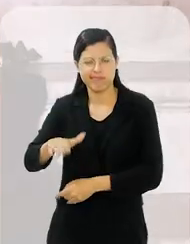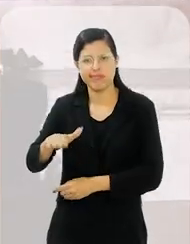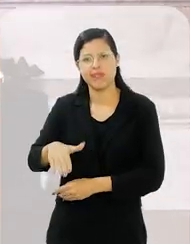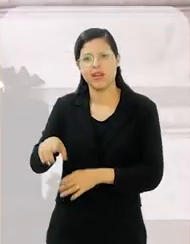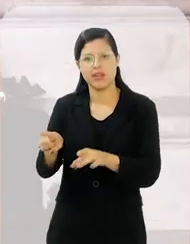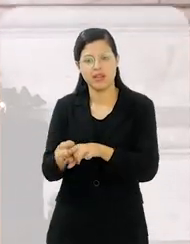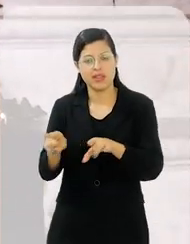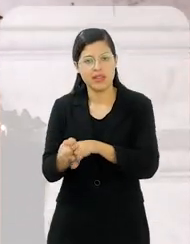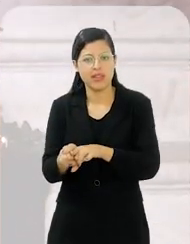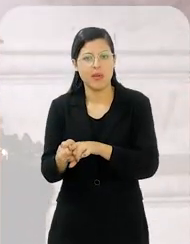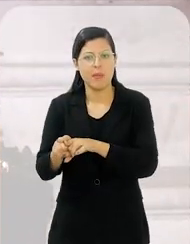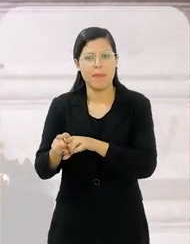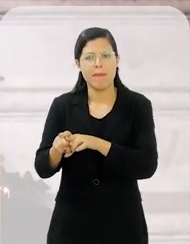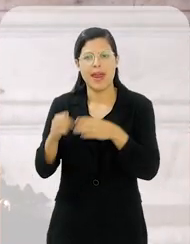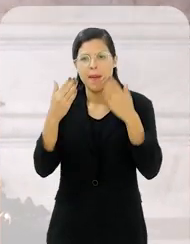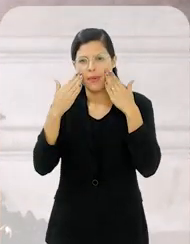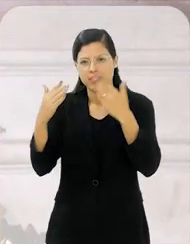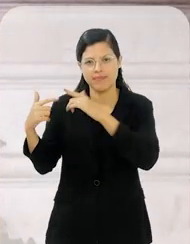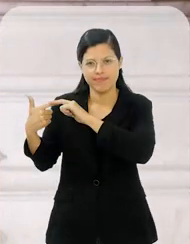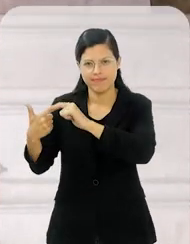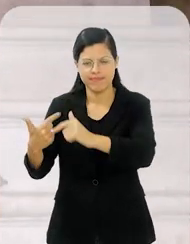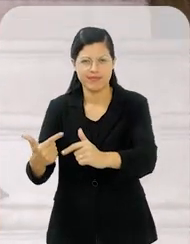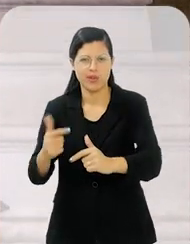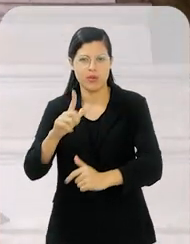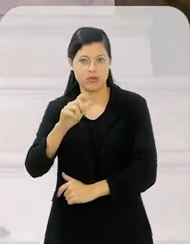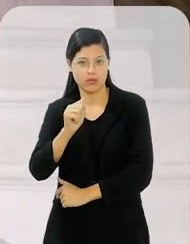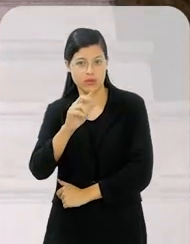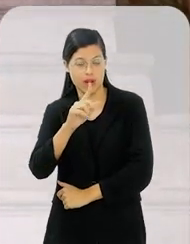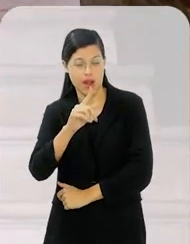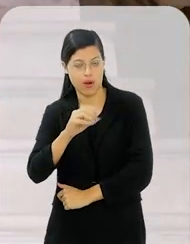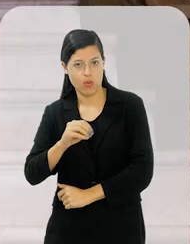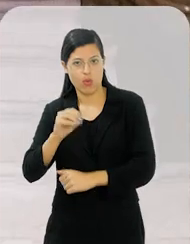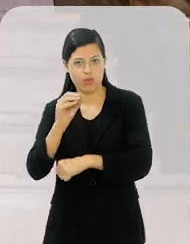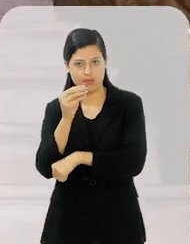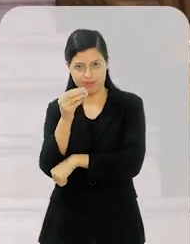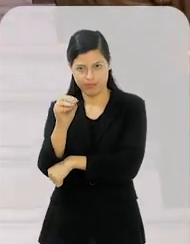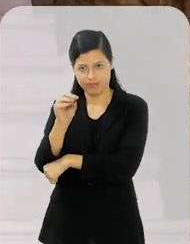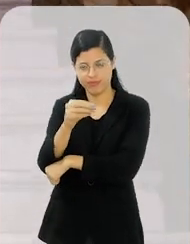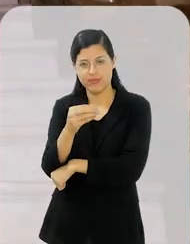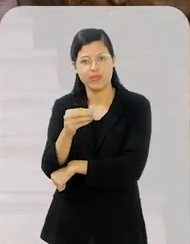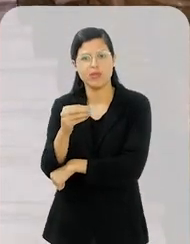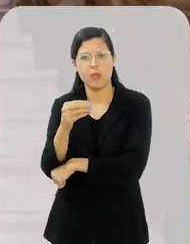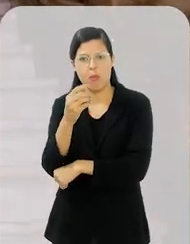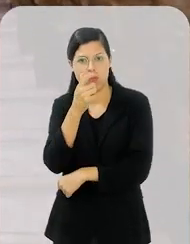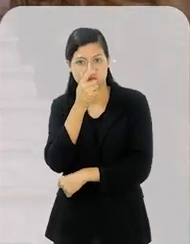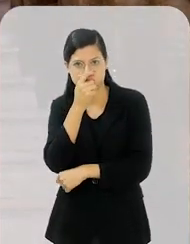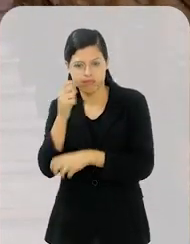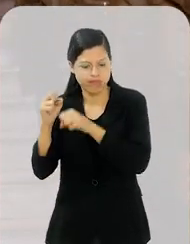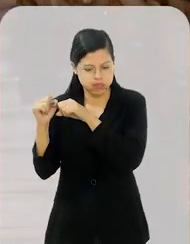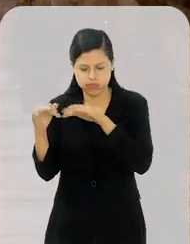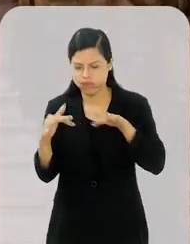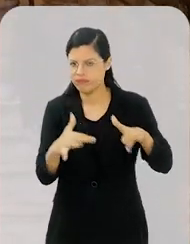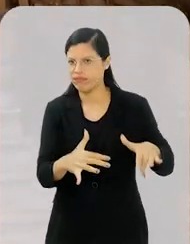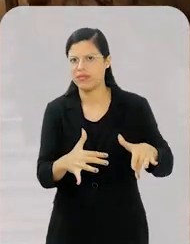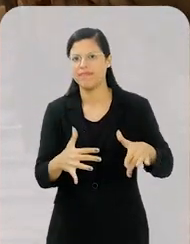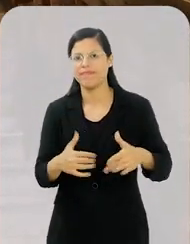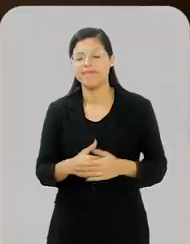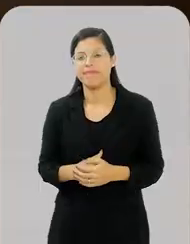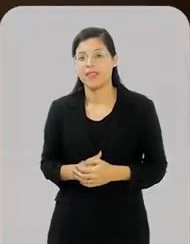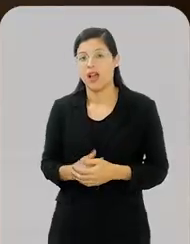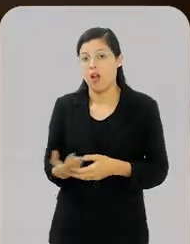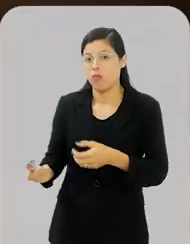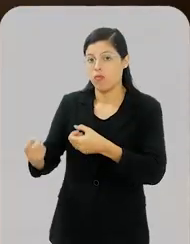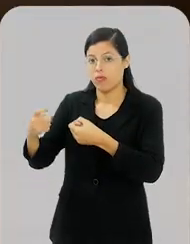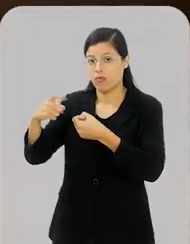e aposta em grandes clássicos, como o Lago dos Cisnes. Resultado, casa cheia, ingressos esgotados.